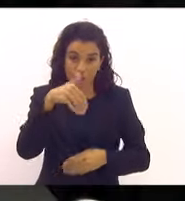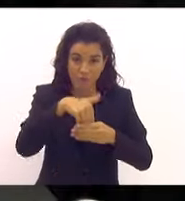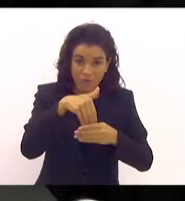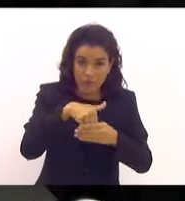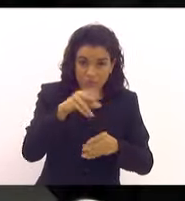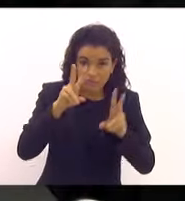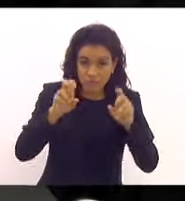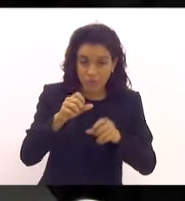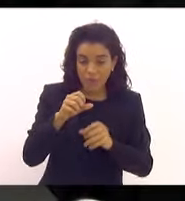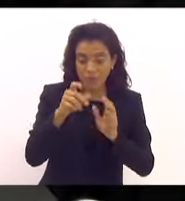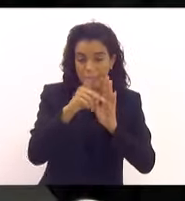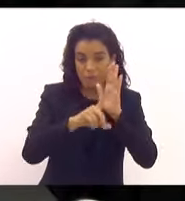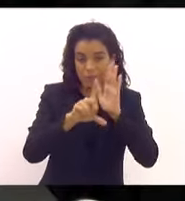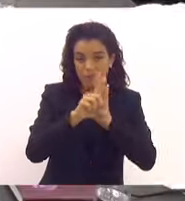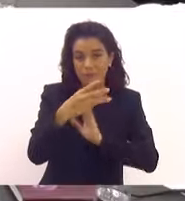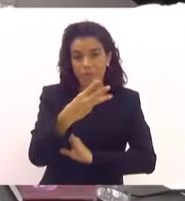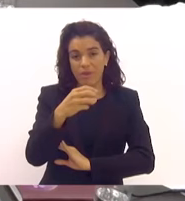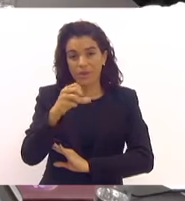minha autoria. Tá